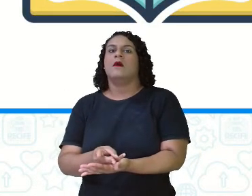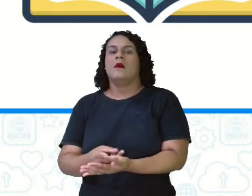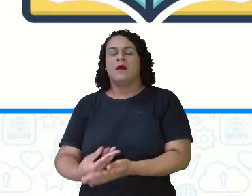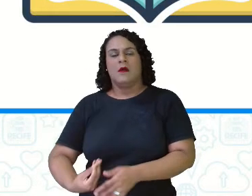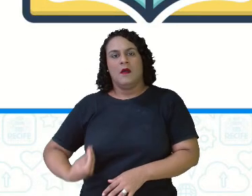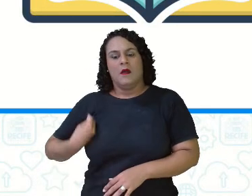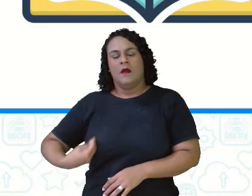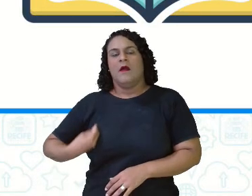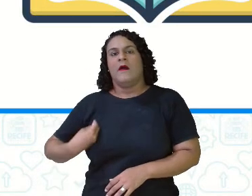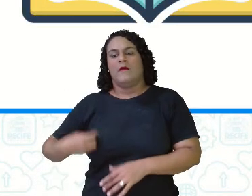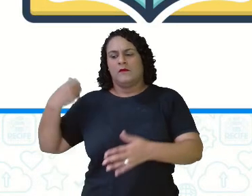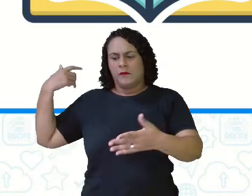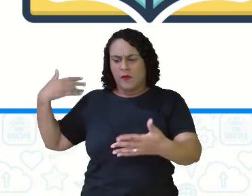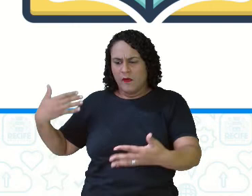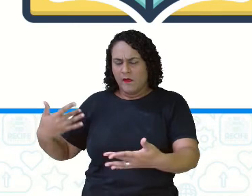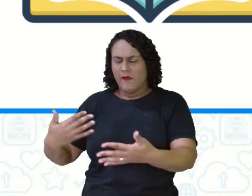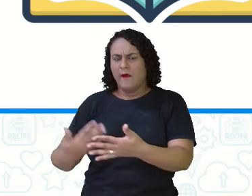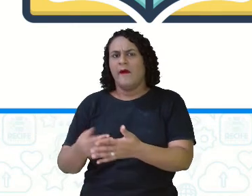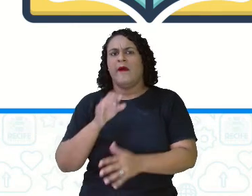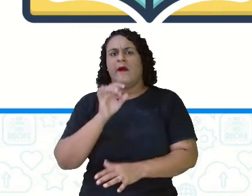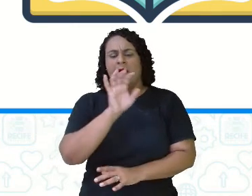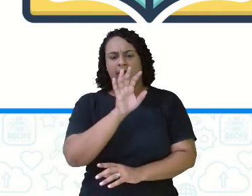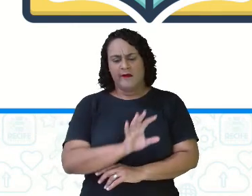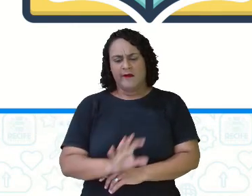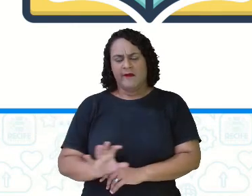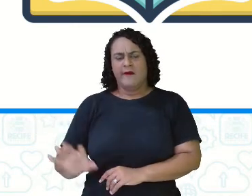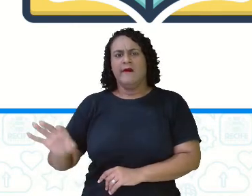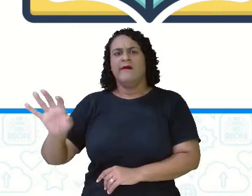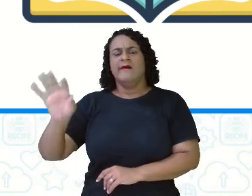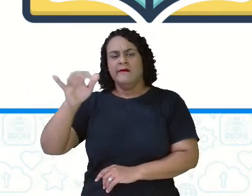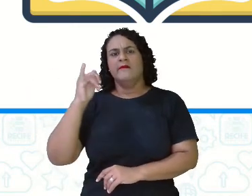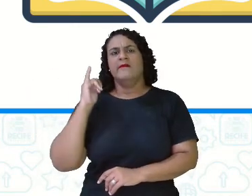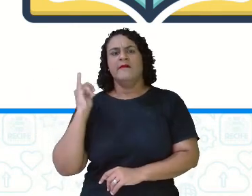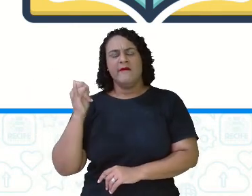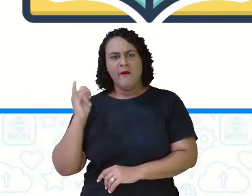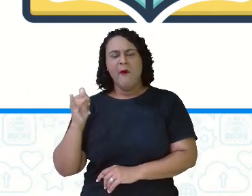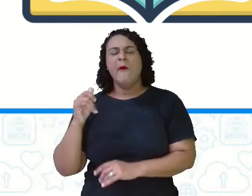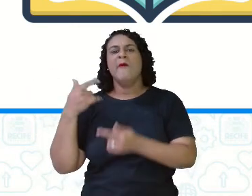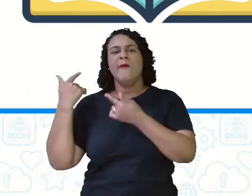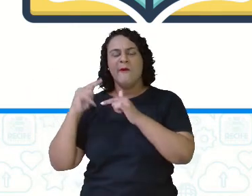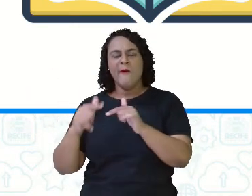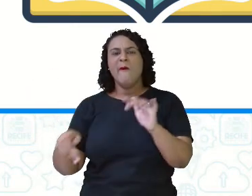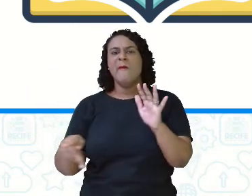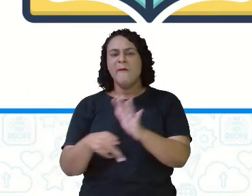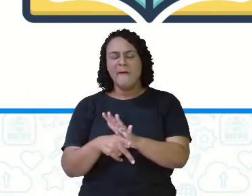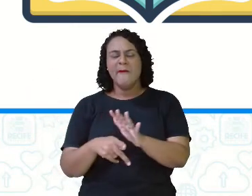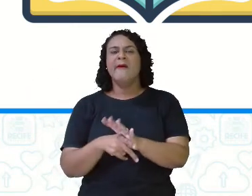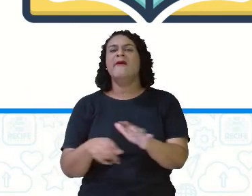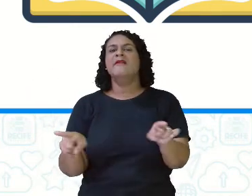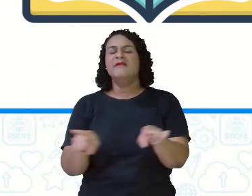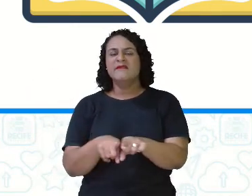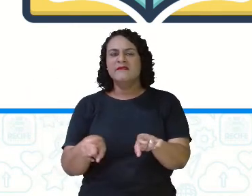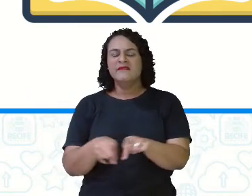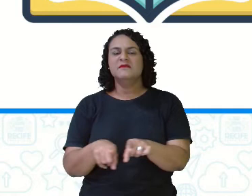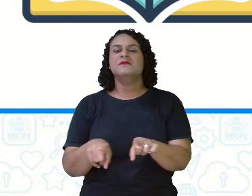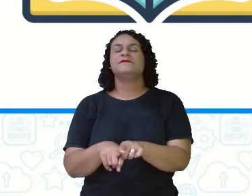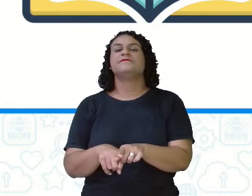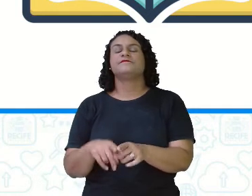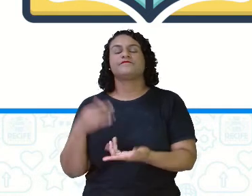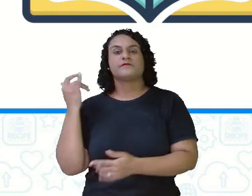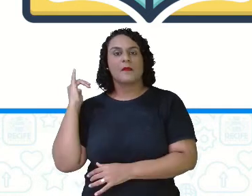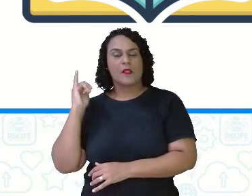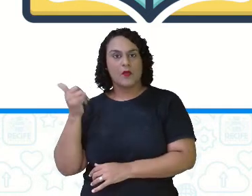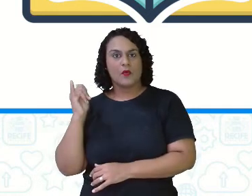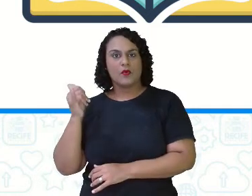detalhe importante, cada região tem seus próprios contos tradicionais, também chamados de contos folclóricos